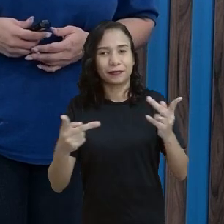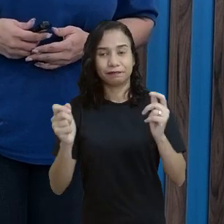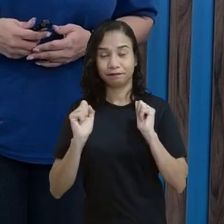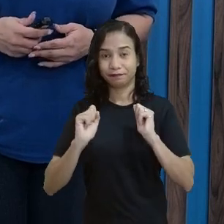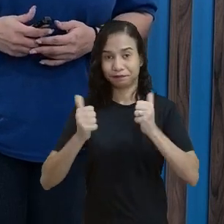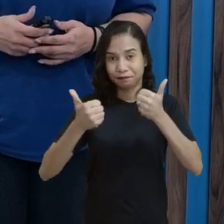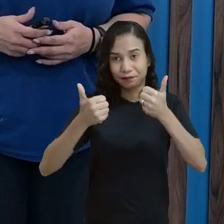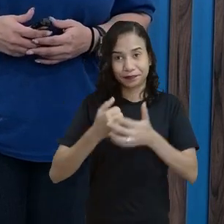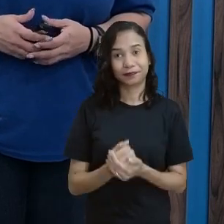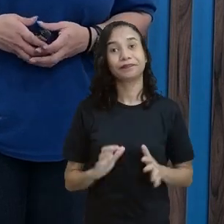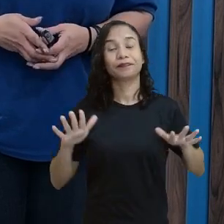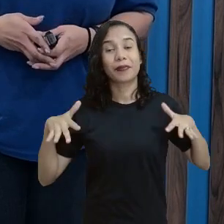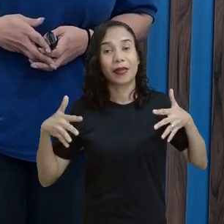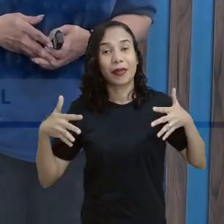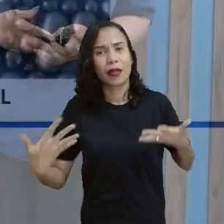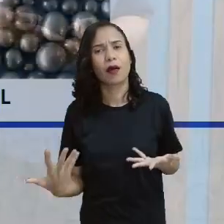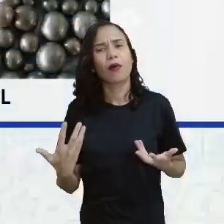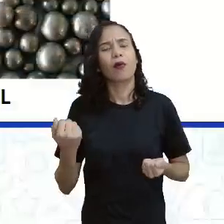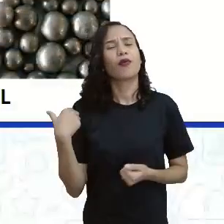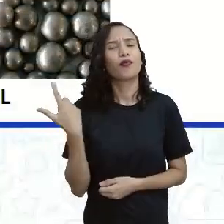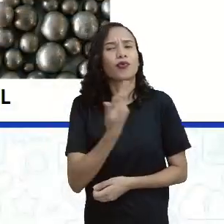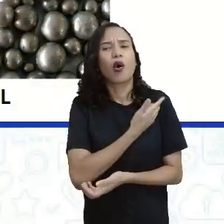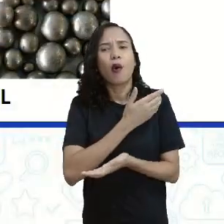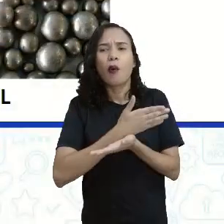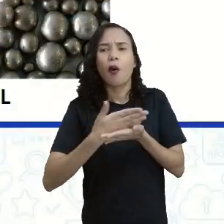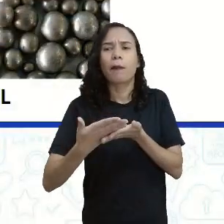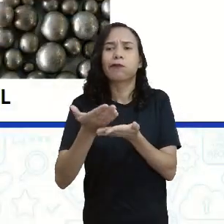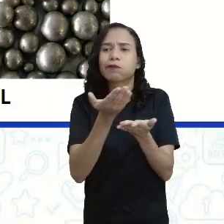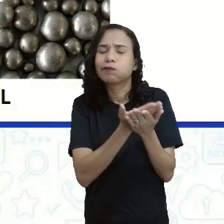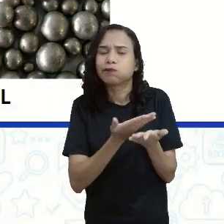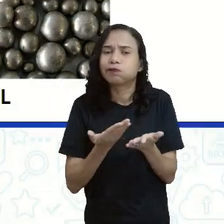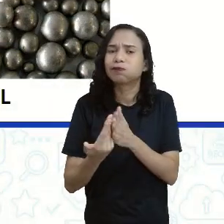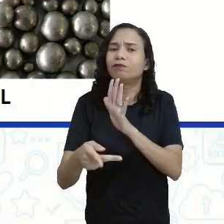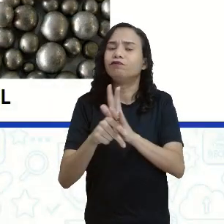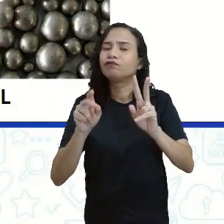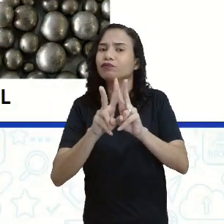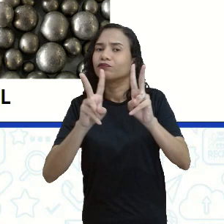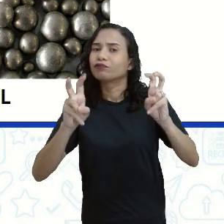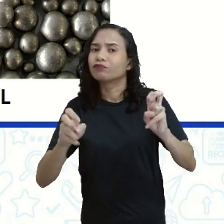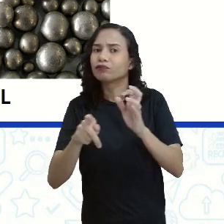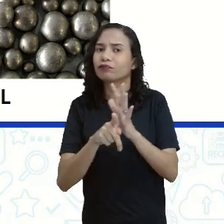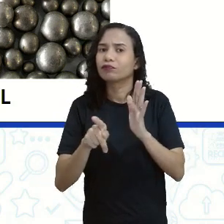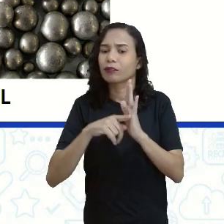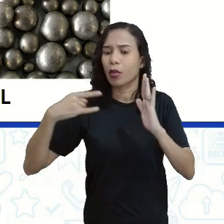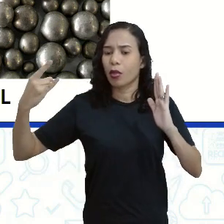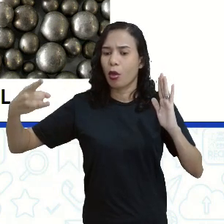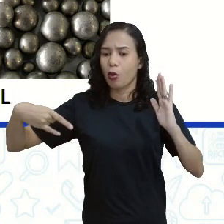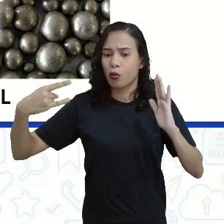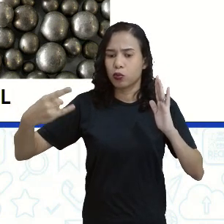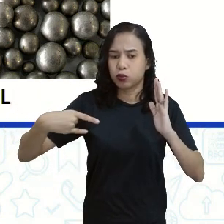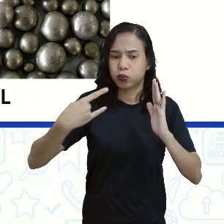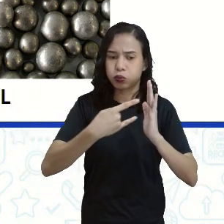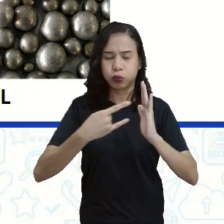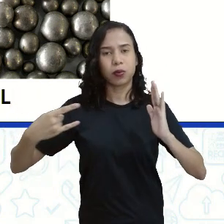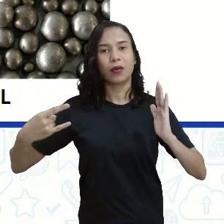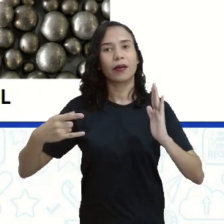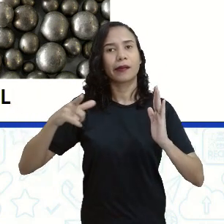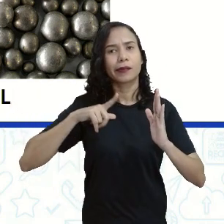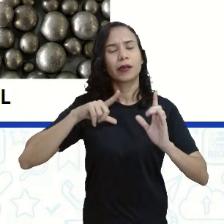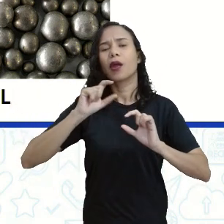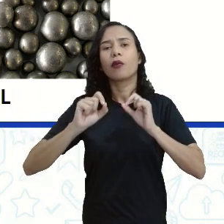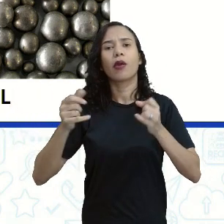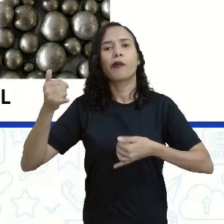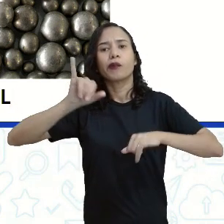tá bom? Então, começando nossa aula sobre magnetismo, a gente tem aí